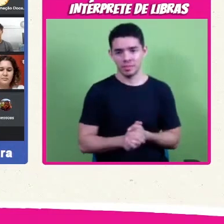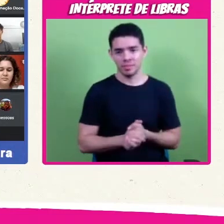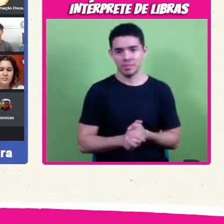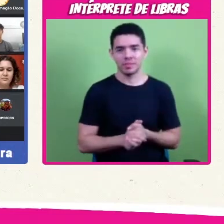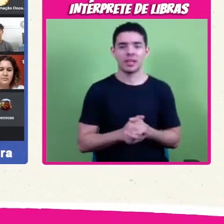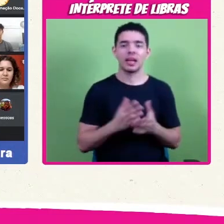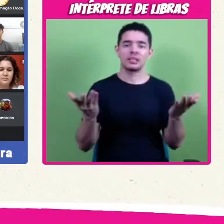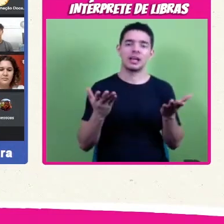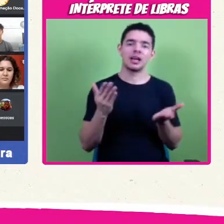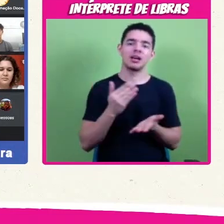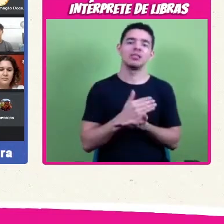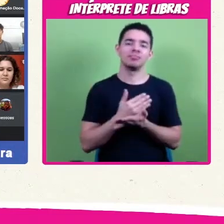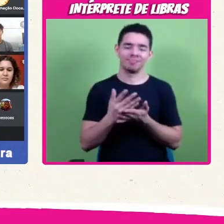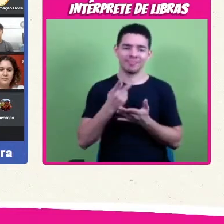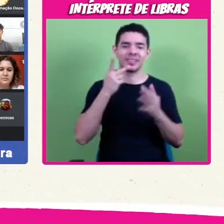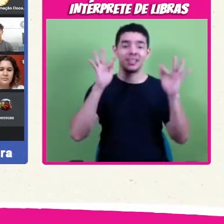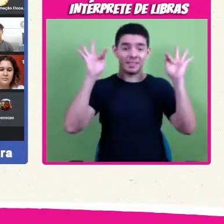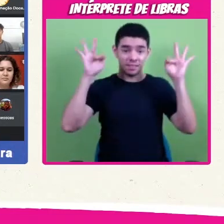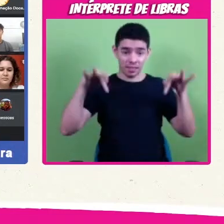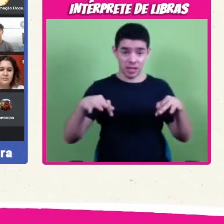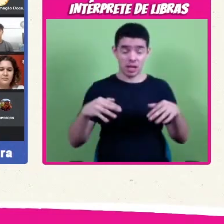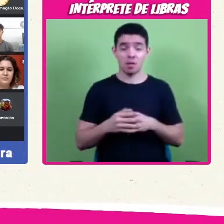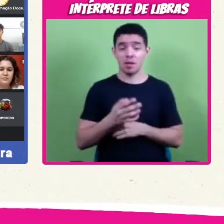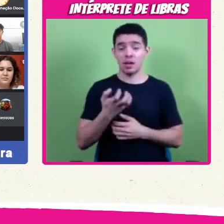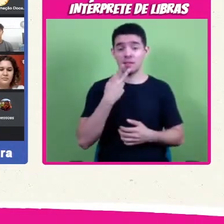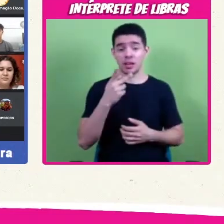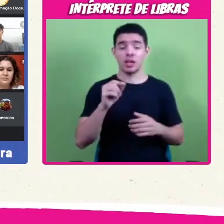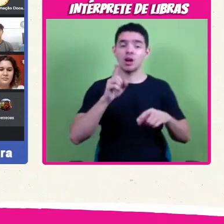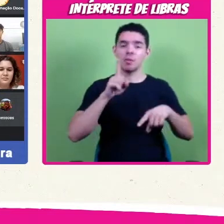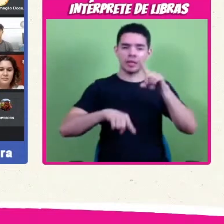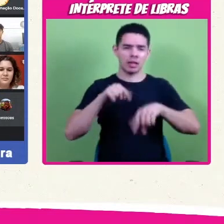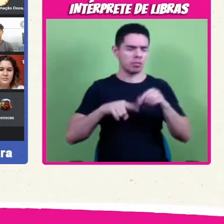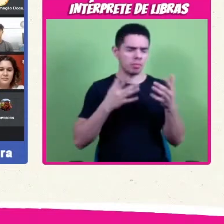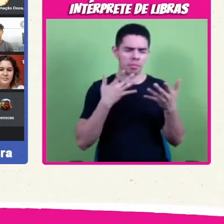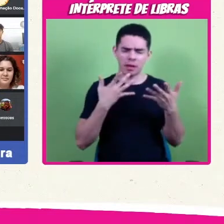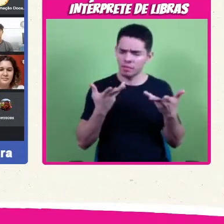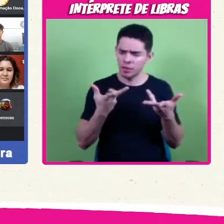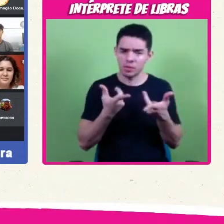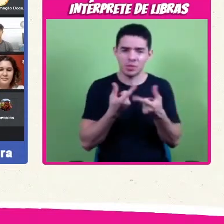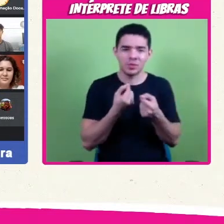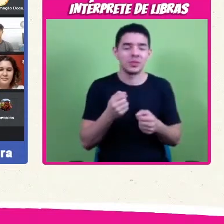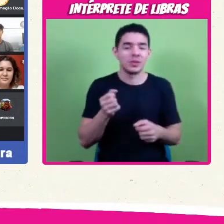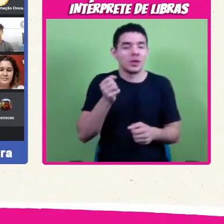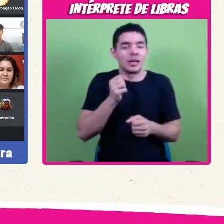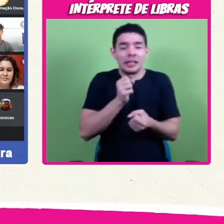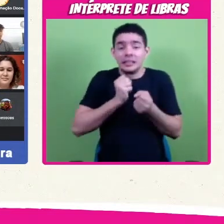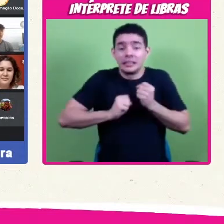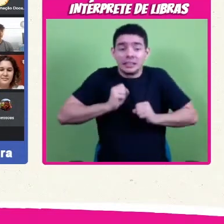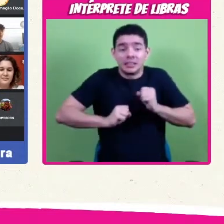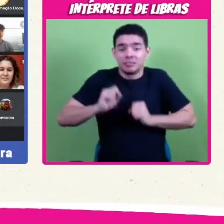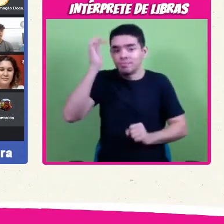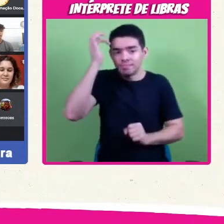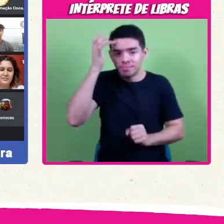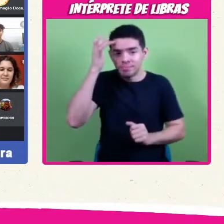começar a fazer minhas falas finais, dizer que o material é incrível, já estou ansiosa para o dia de amanhã. Espero que todos vocês